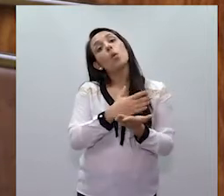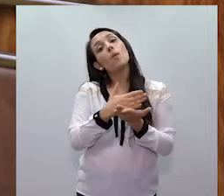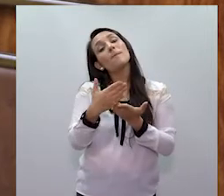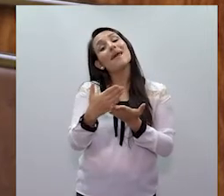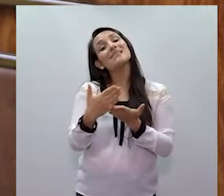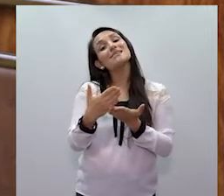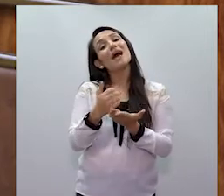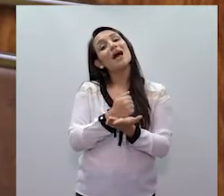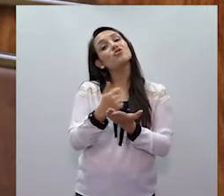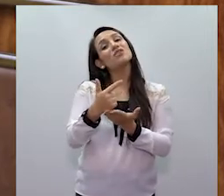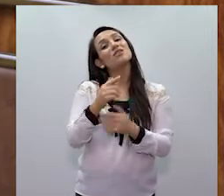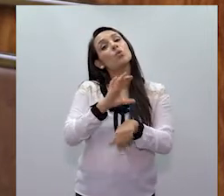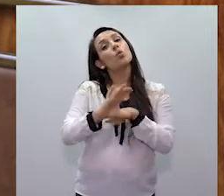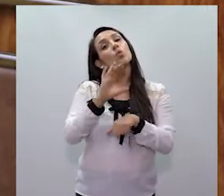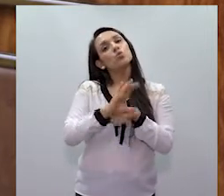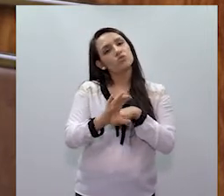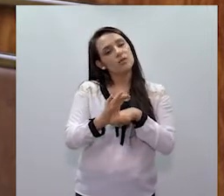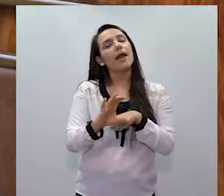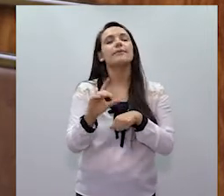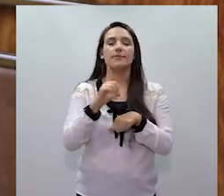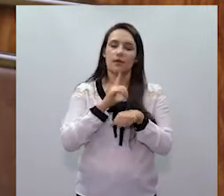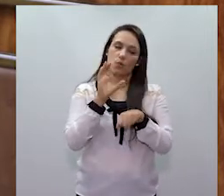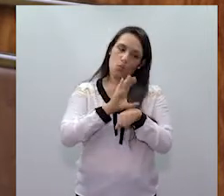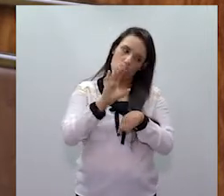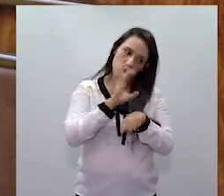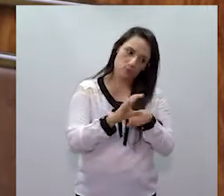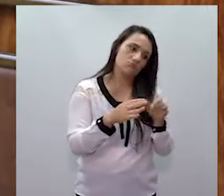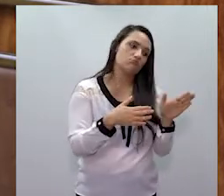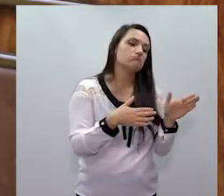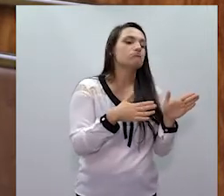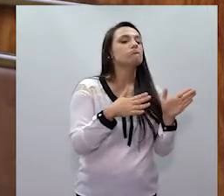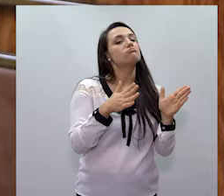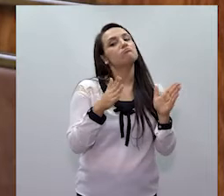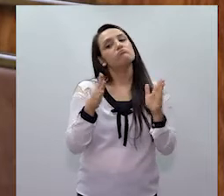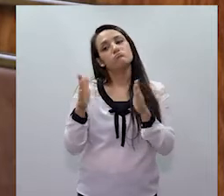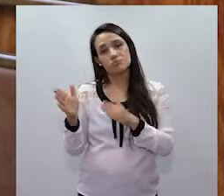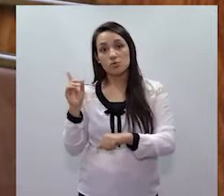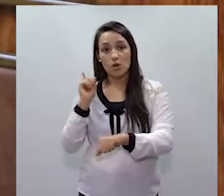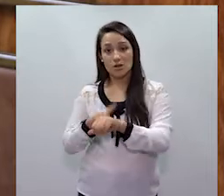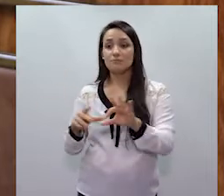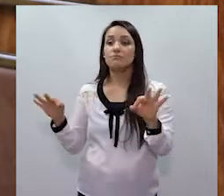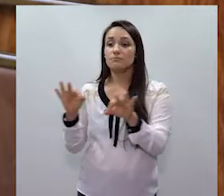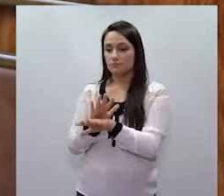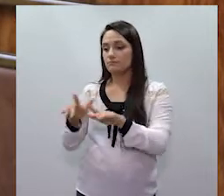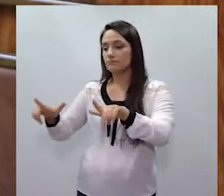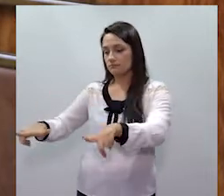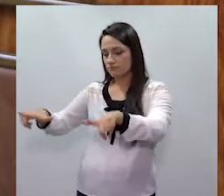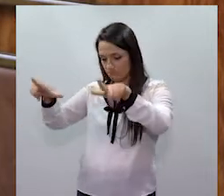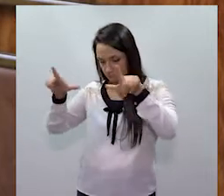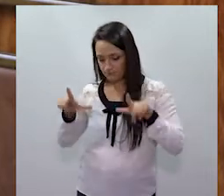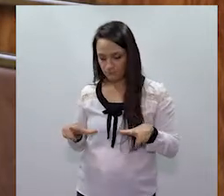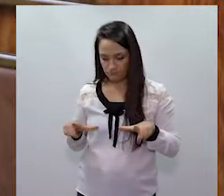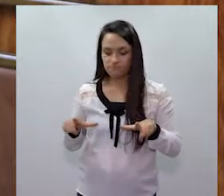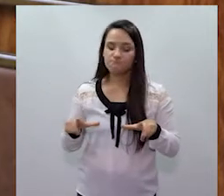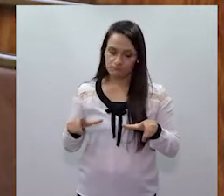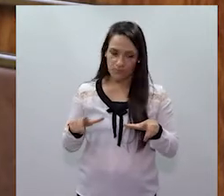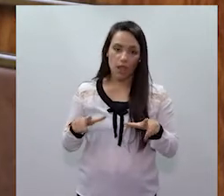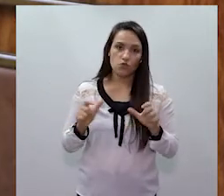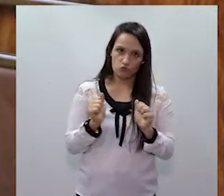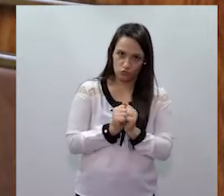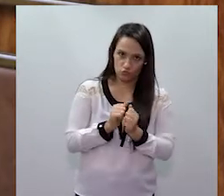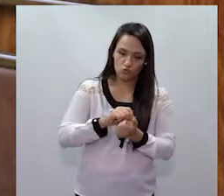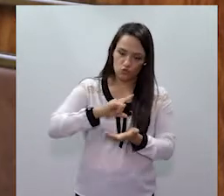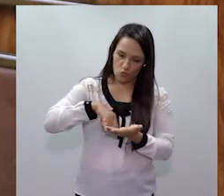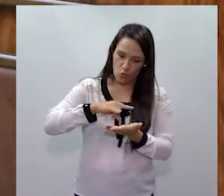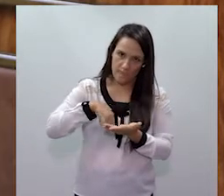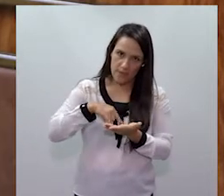se inscreve nesse programa, participa dele e assim que obtiver o certificado, ela junta alguns